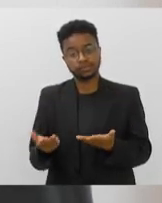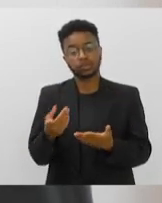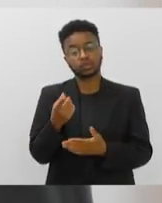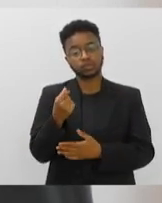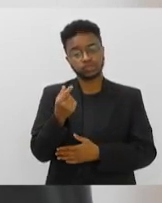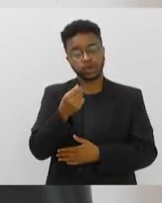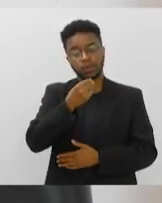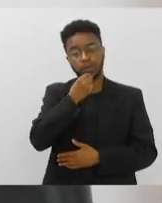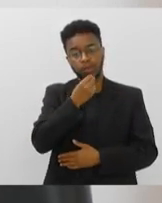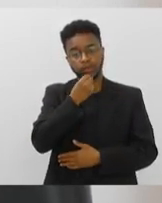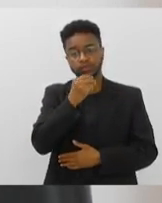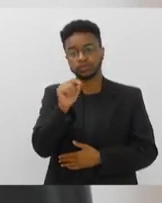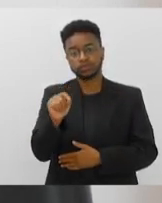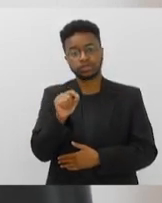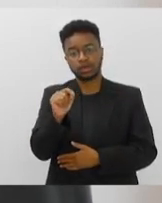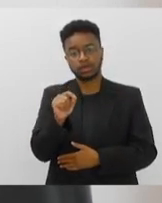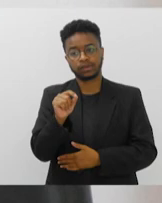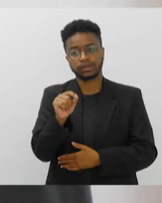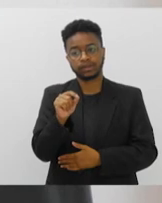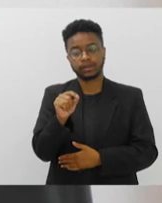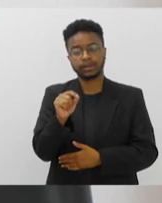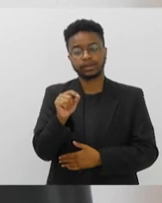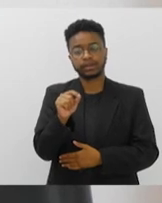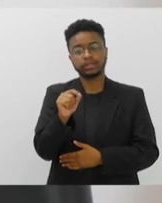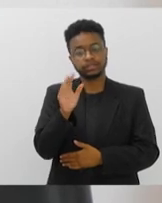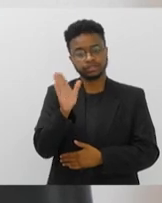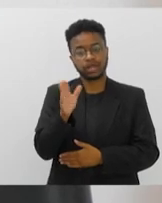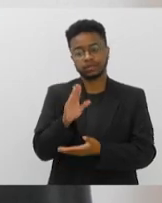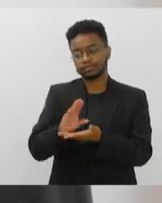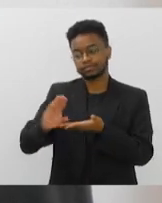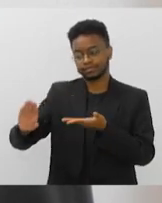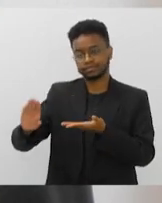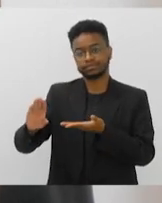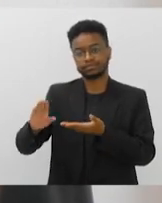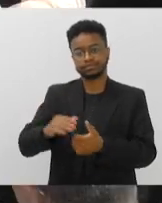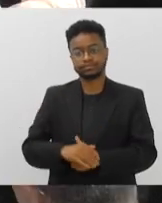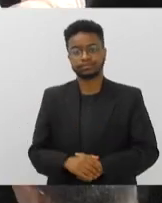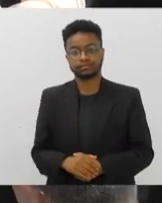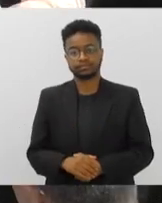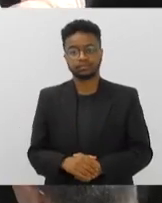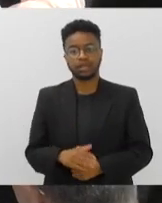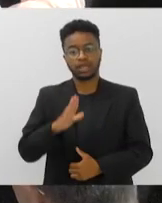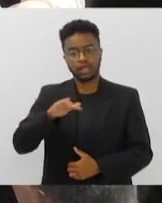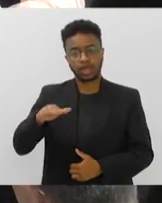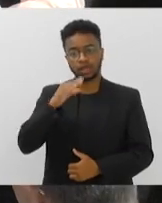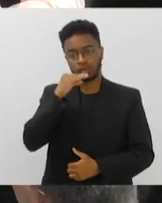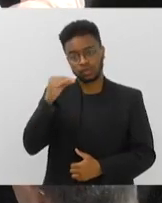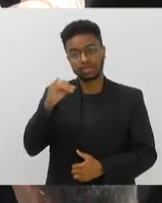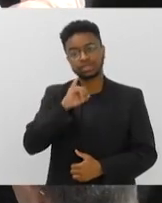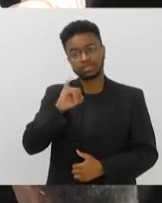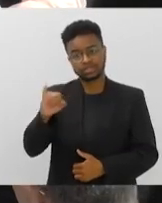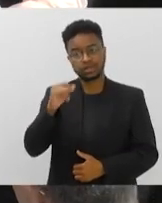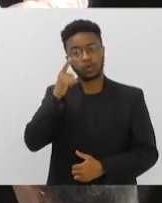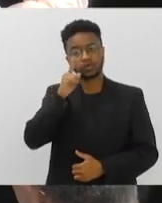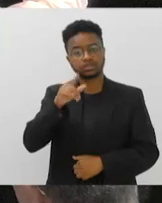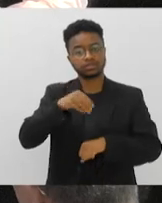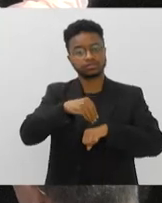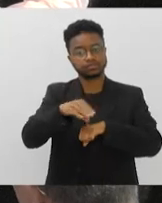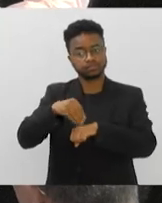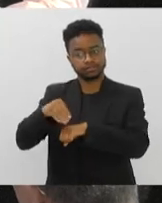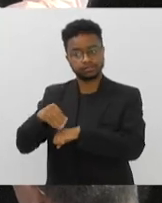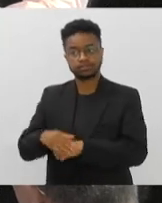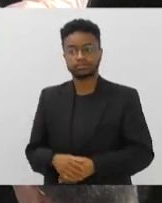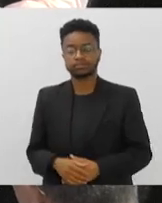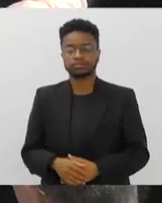já poderia Com muito gosto tá no nosso fundo da infância do adolescente se pudesse passar essa recomendação Sérgio